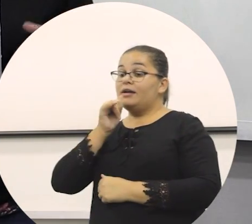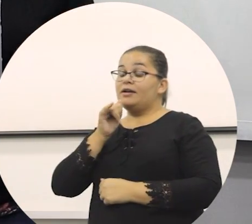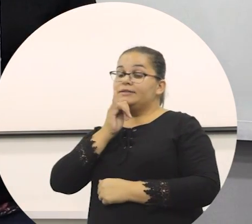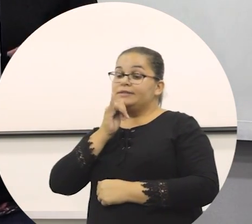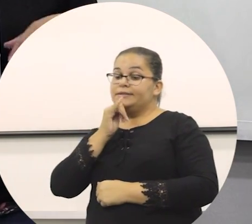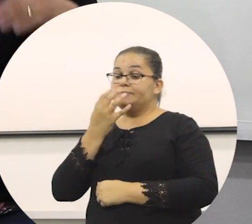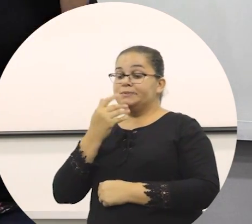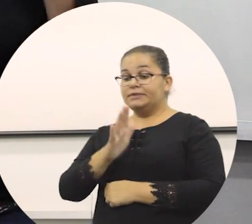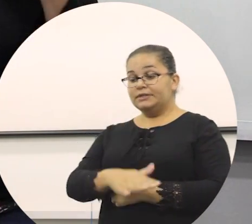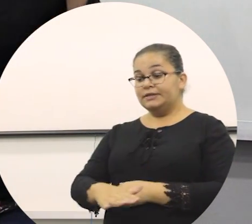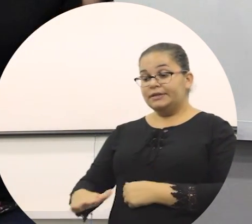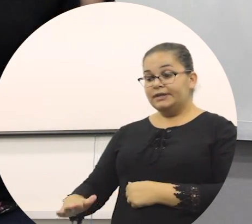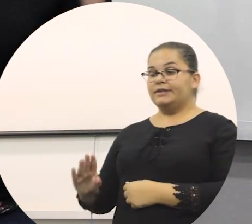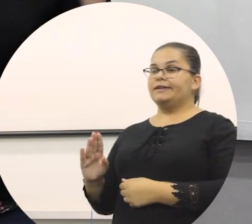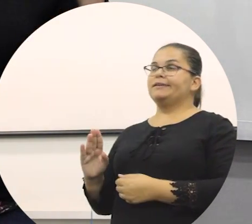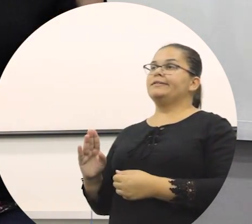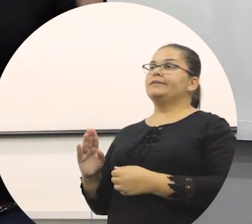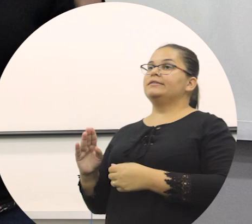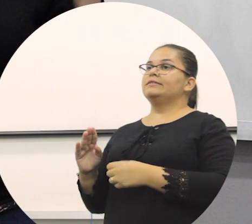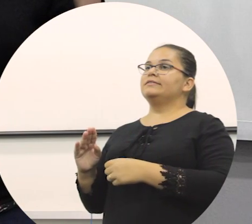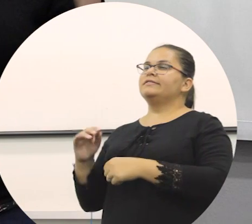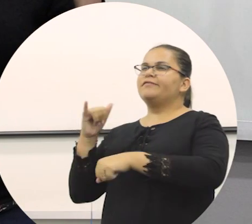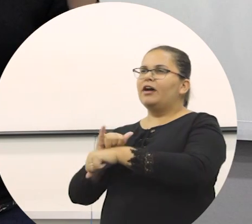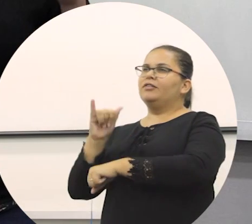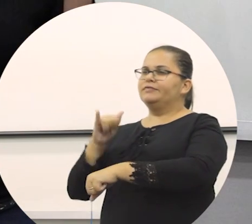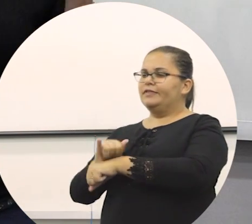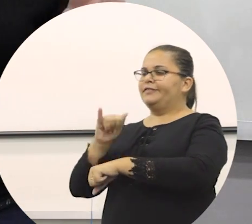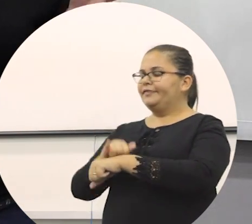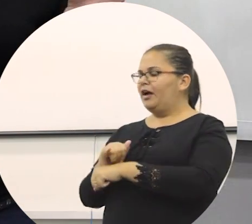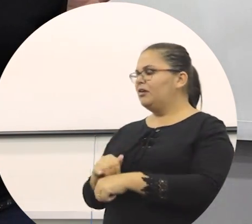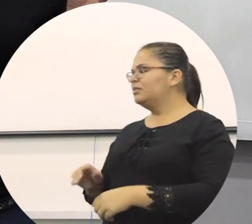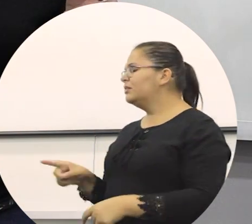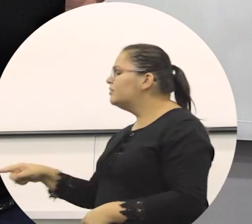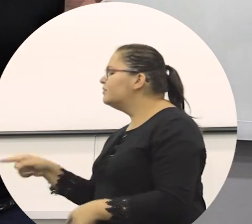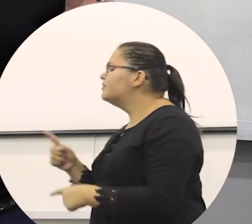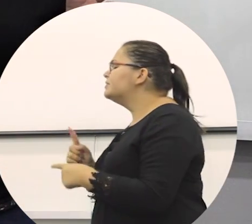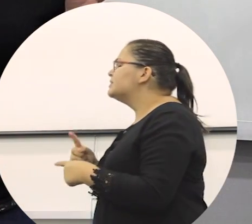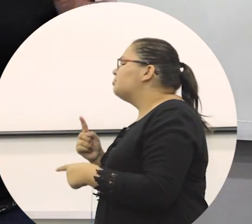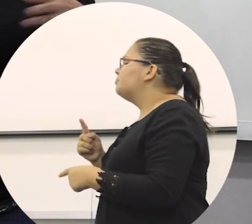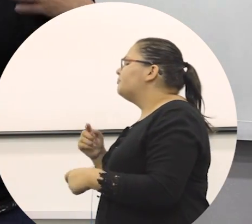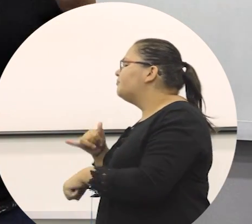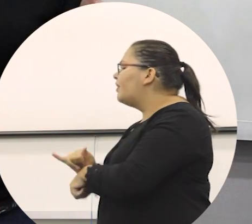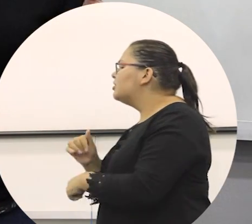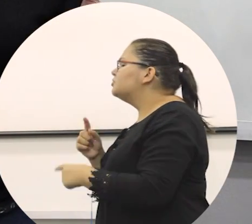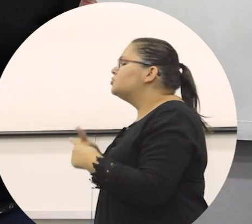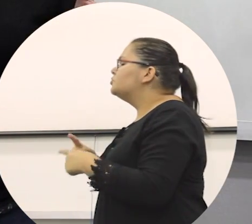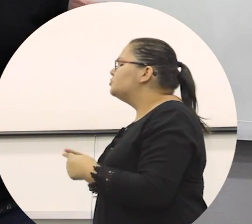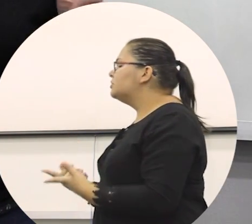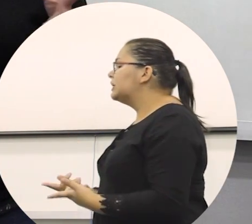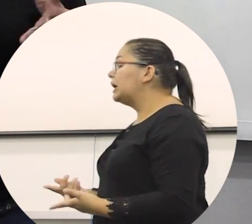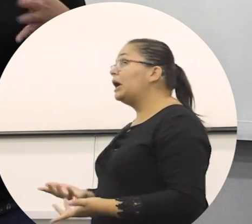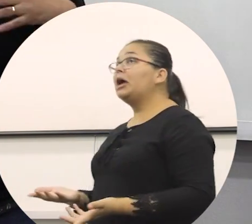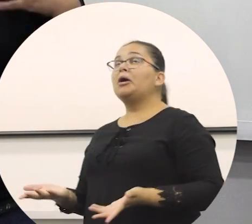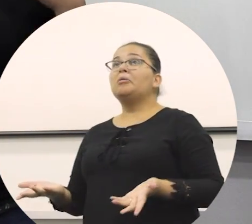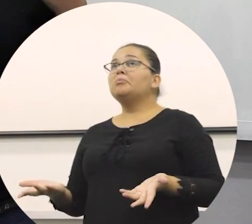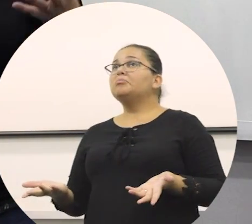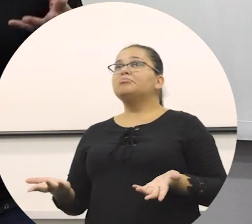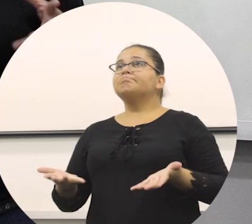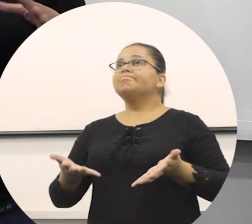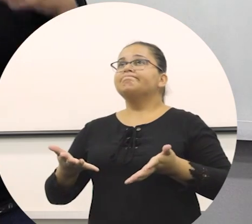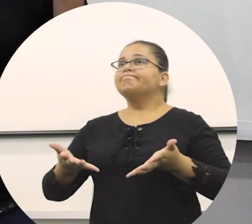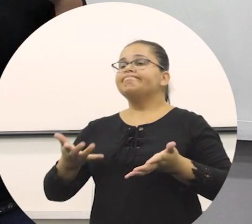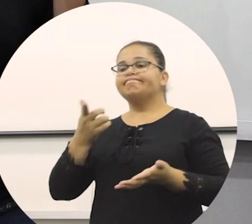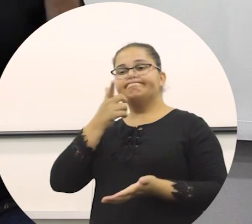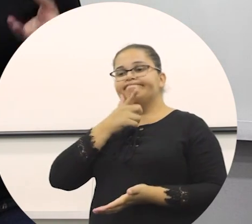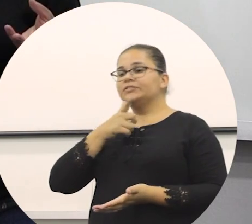que chega, ela faltou, sei lá, não sei quantos dias na escola, você pergunta por que você faltou. E ela não sabe explicar, ela não tem vocabulário mínimo,